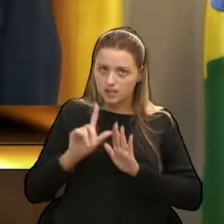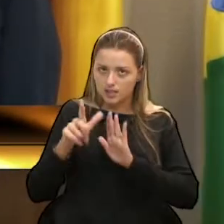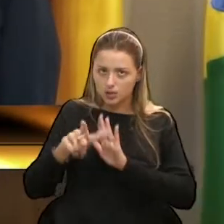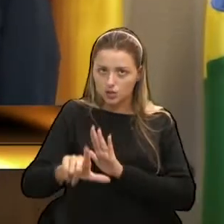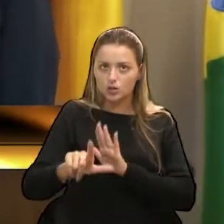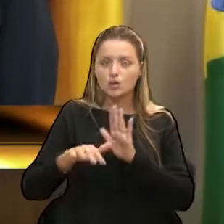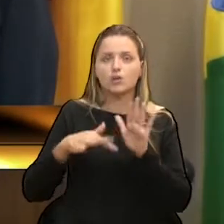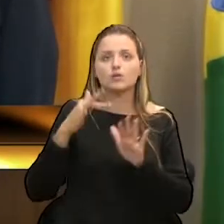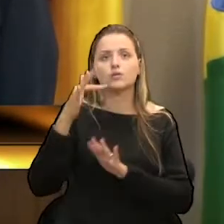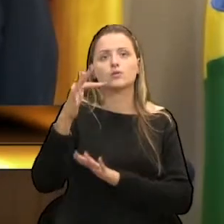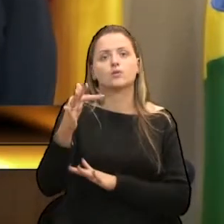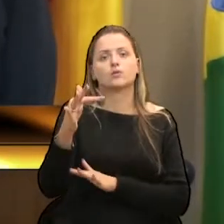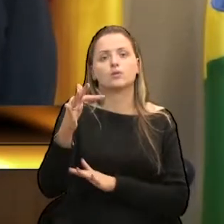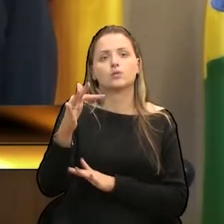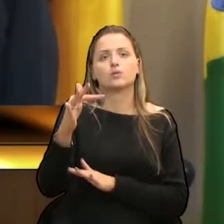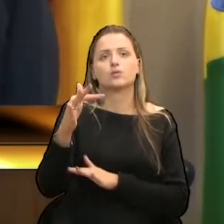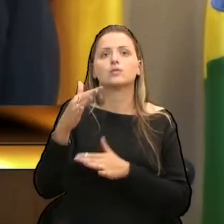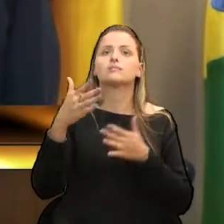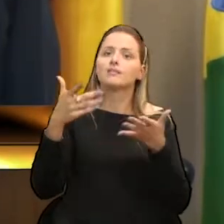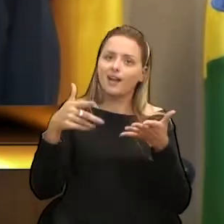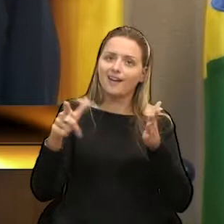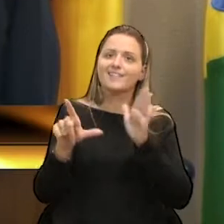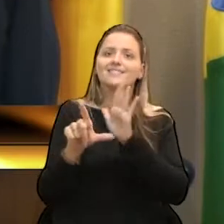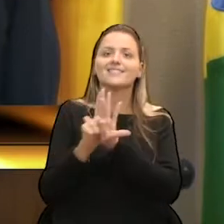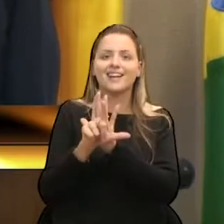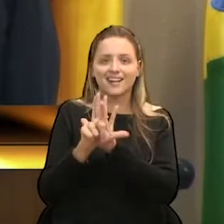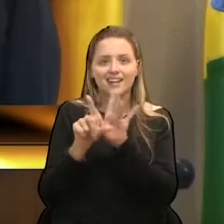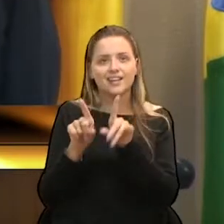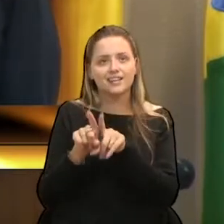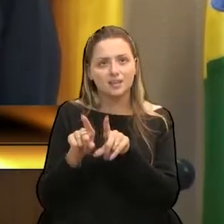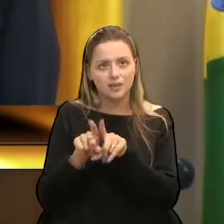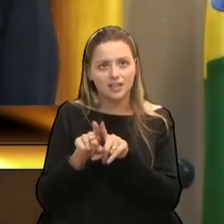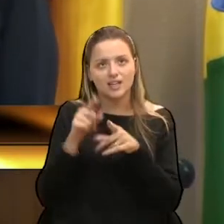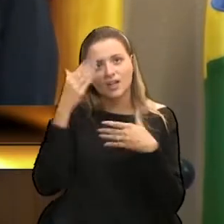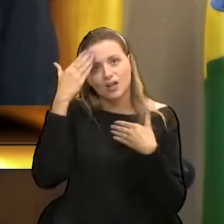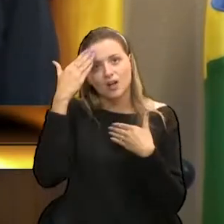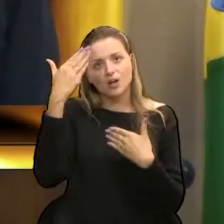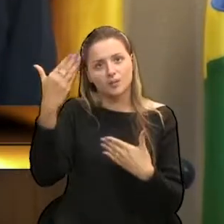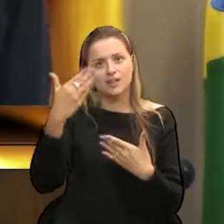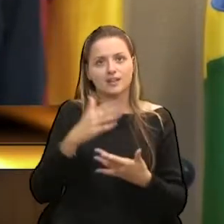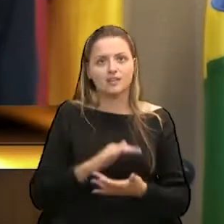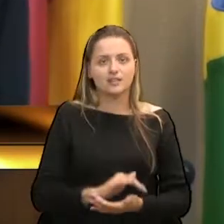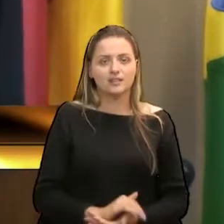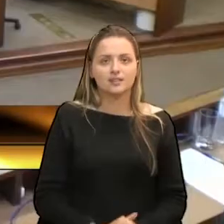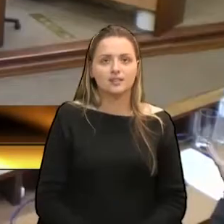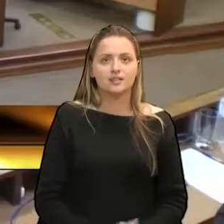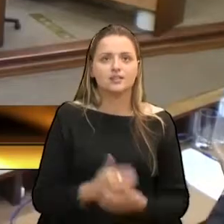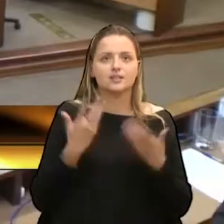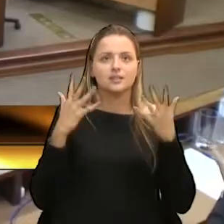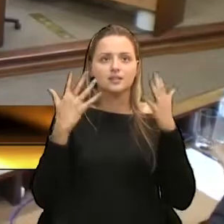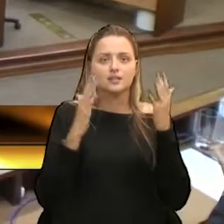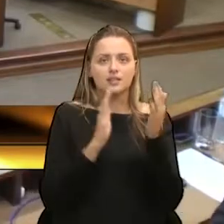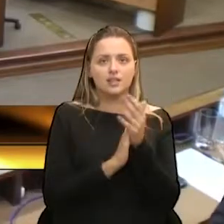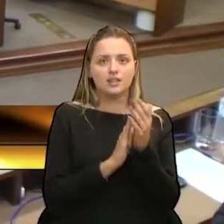renasceremos. Tal é a lei. Muito obrigado.